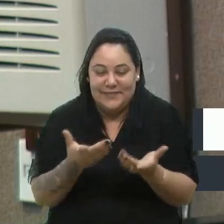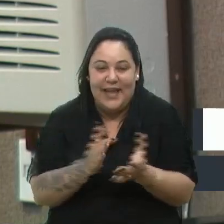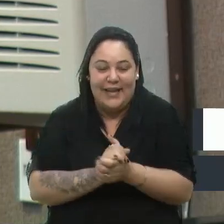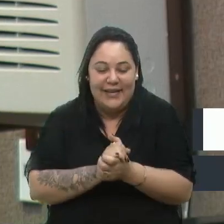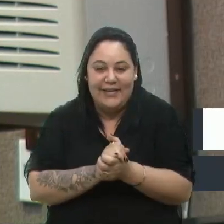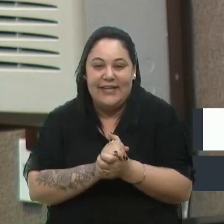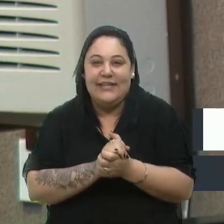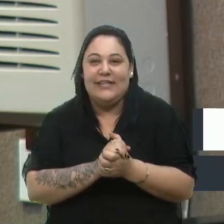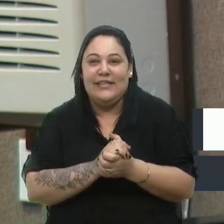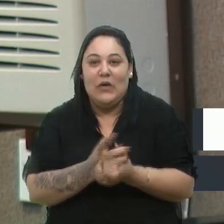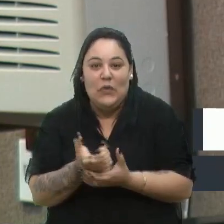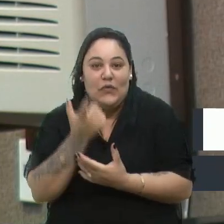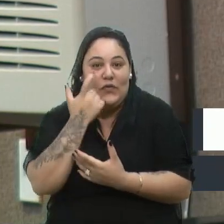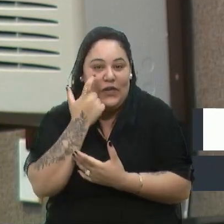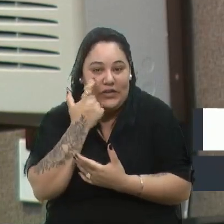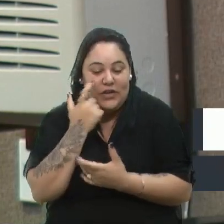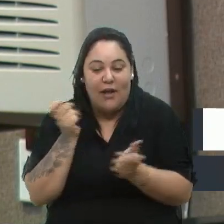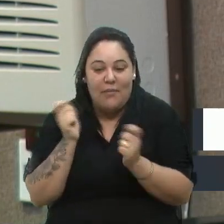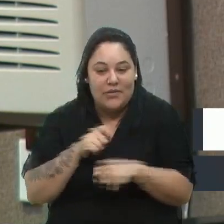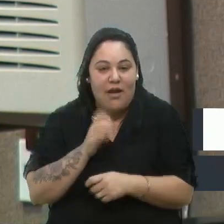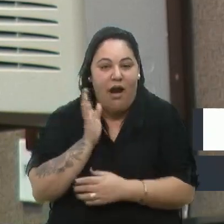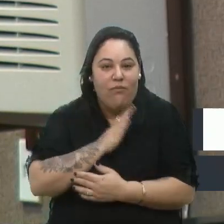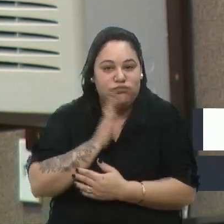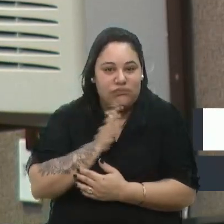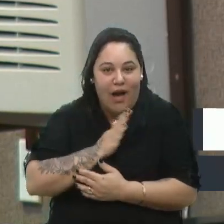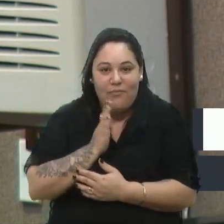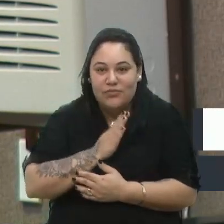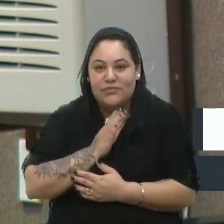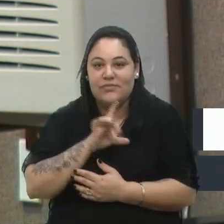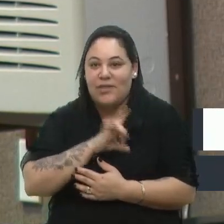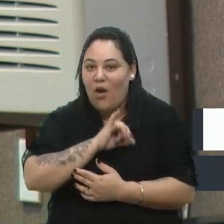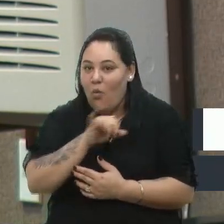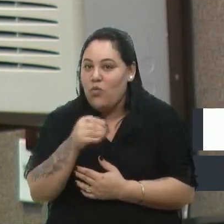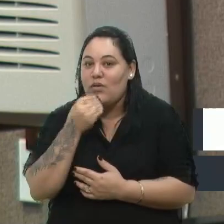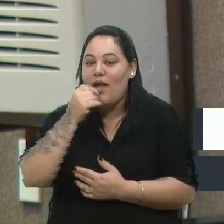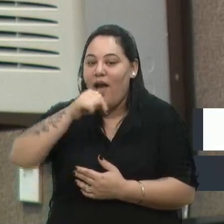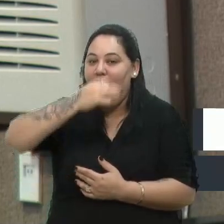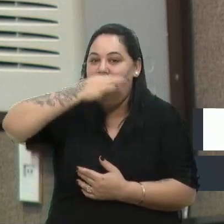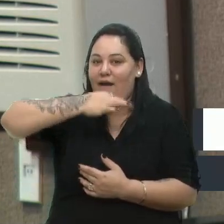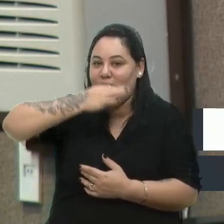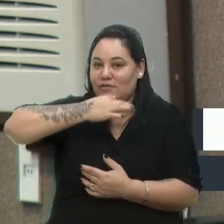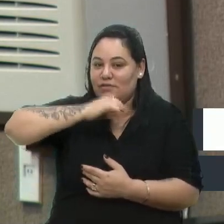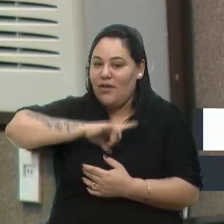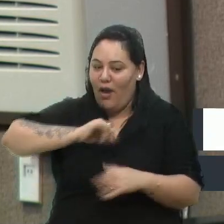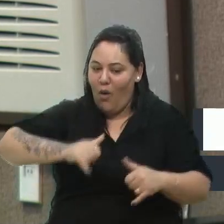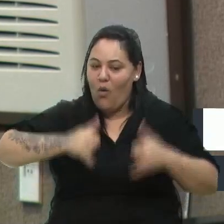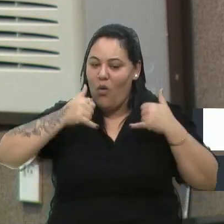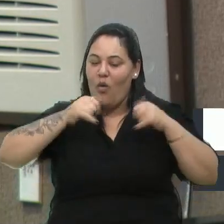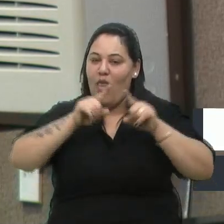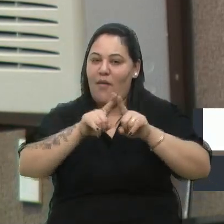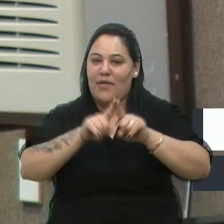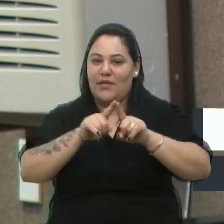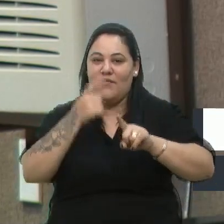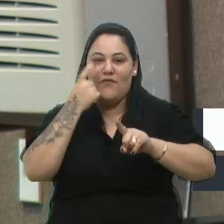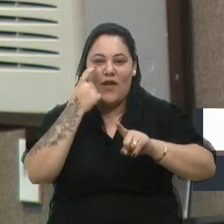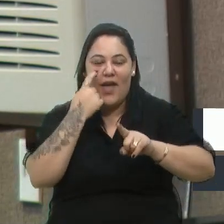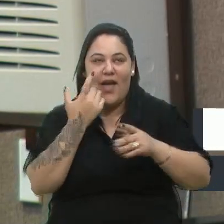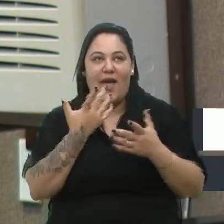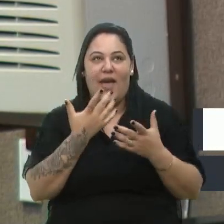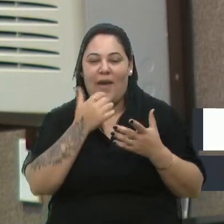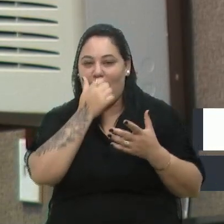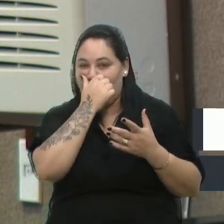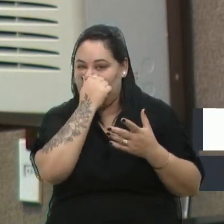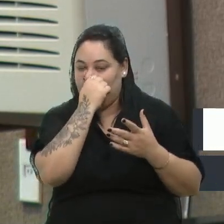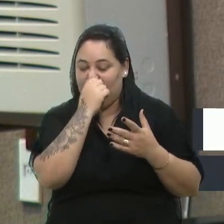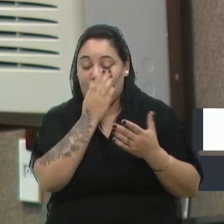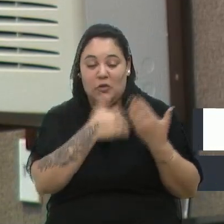Então, vejam as grandes possibilidades que Caxias tem, né? E nos orgulha muito ver todos esses